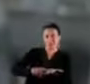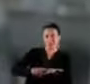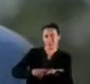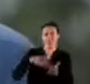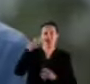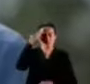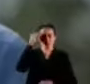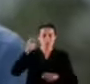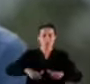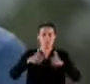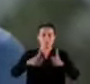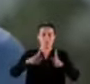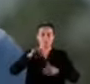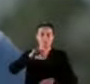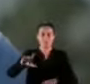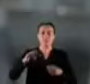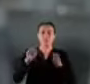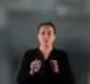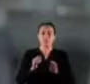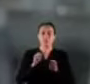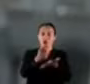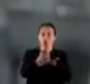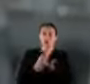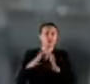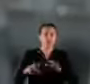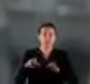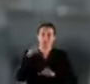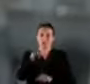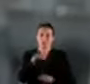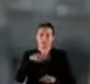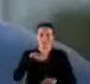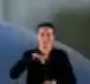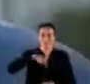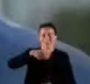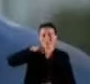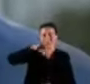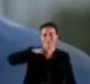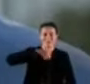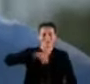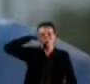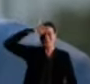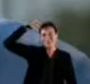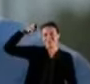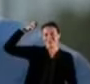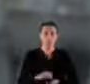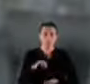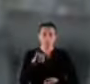minha palavra. E eu sei que para melhorar São Luís, posso contar com todos vocês. Sou 19, eu sou Brian. Se você...